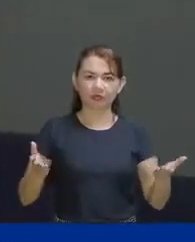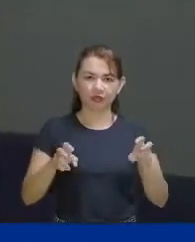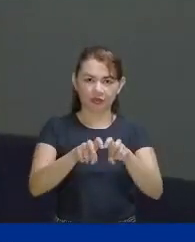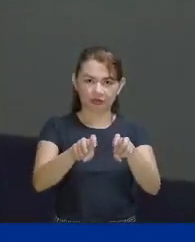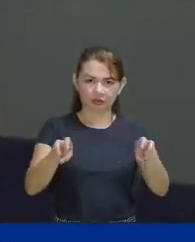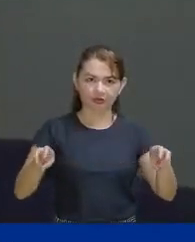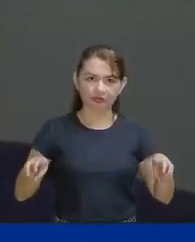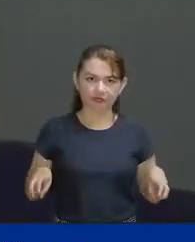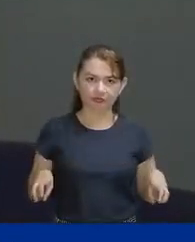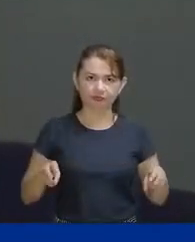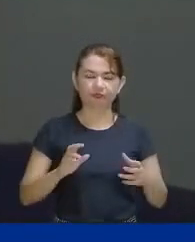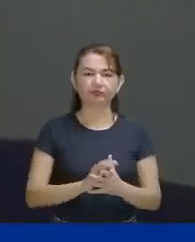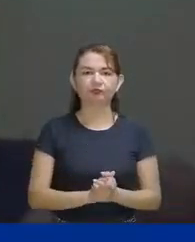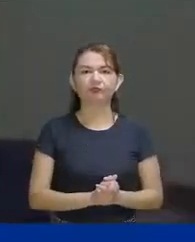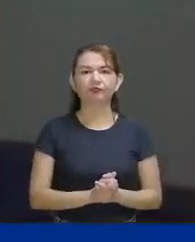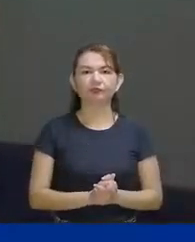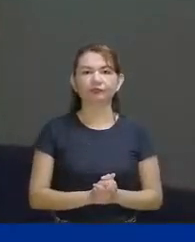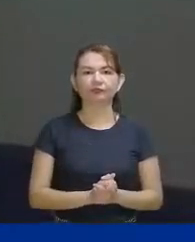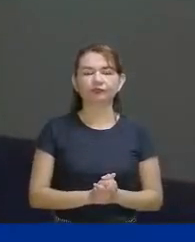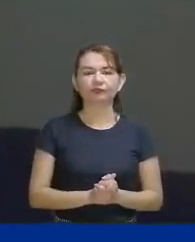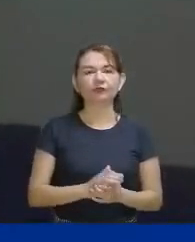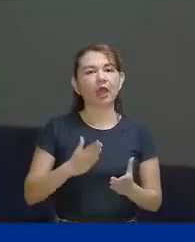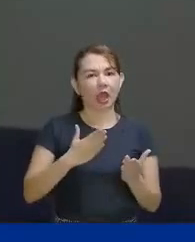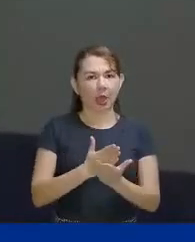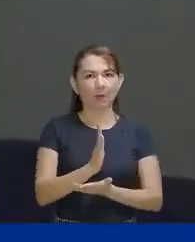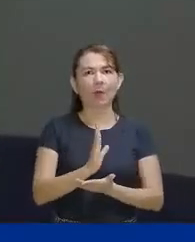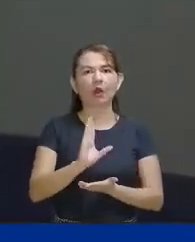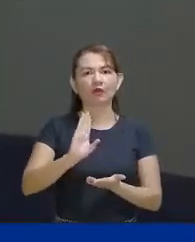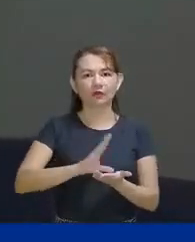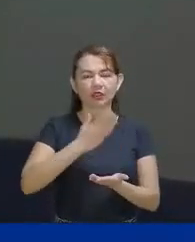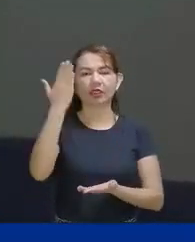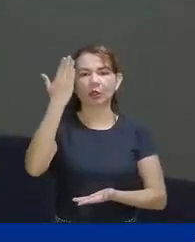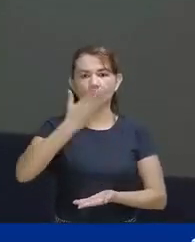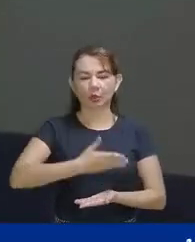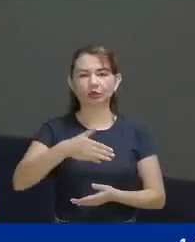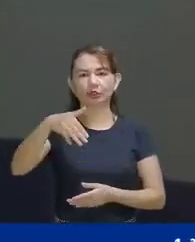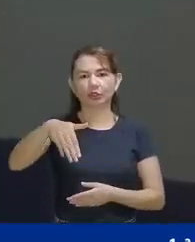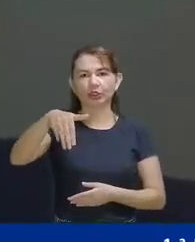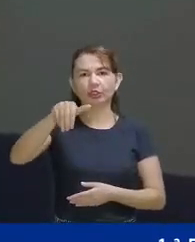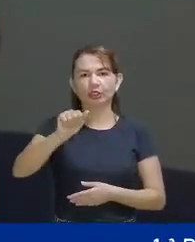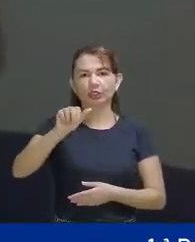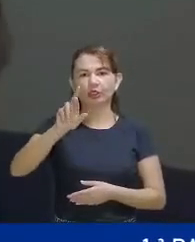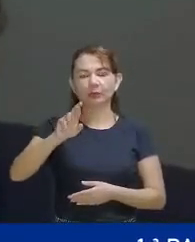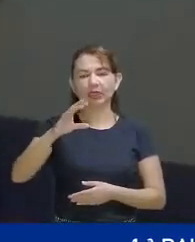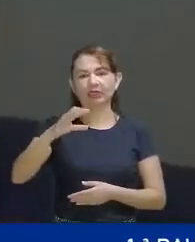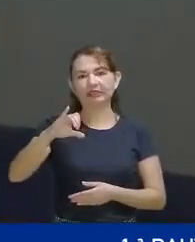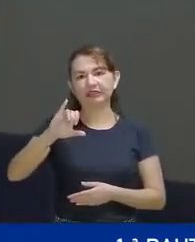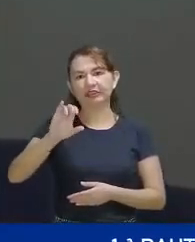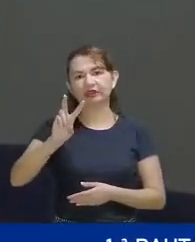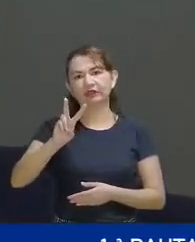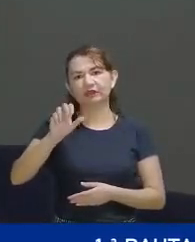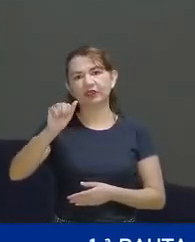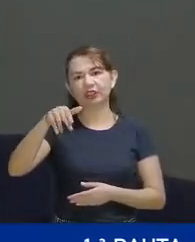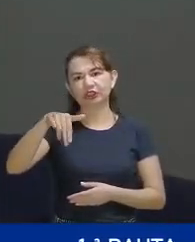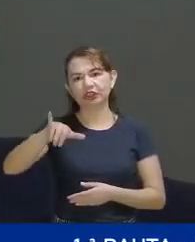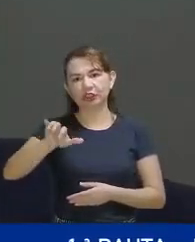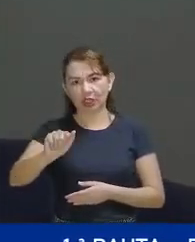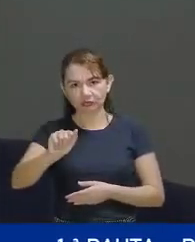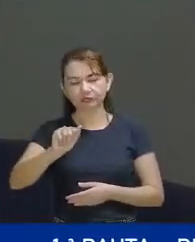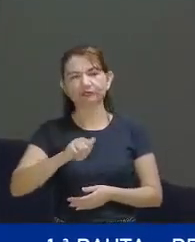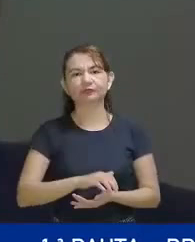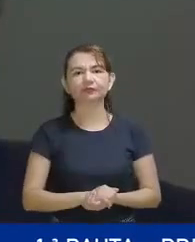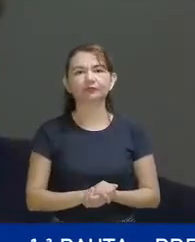tão respeitada corte, que aprove as contas de Marcivânia do Socorro da Rocha Flecha, tá?